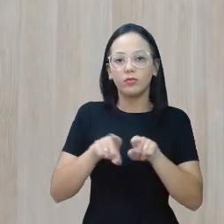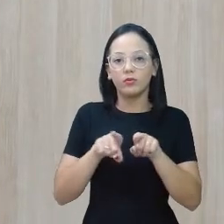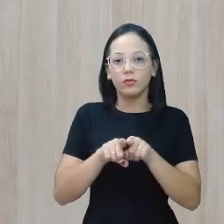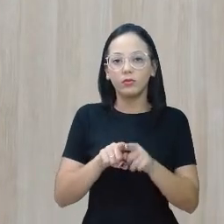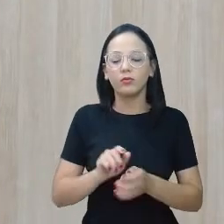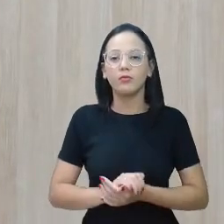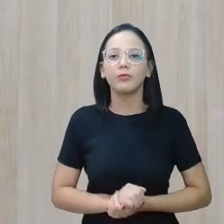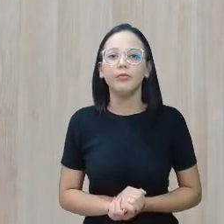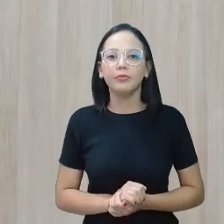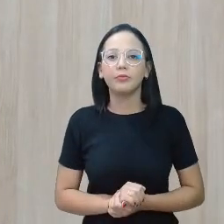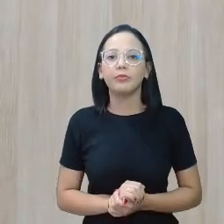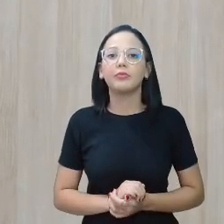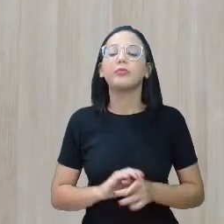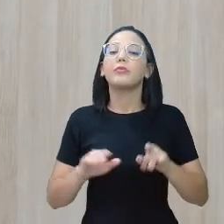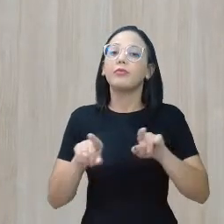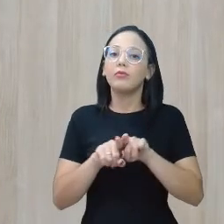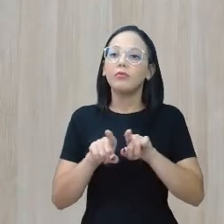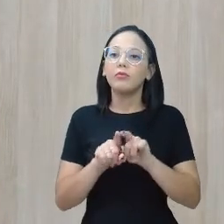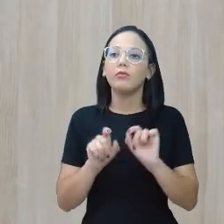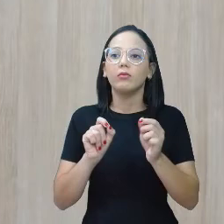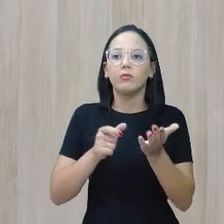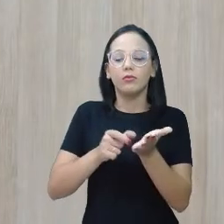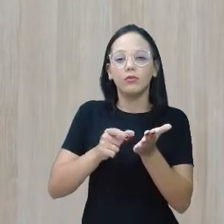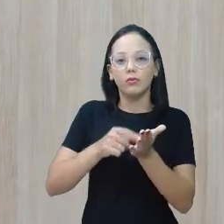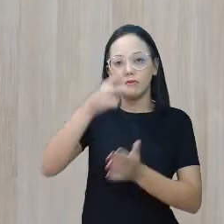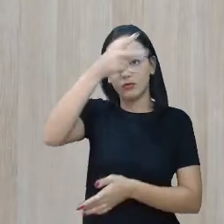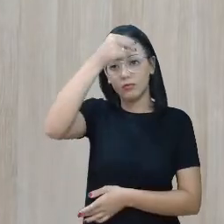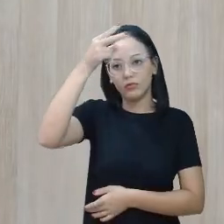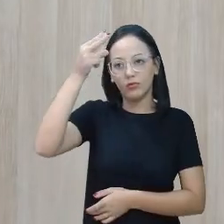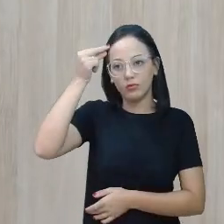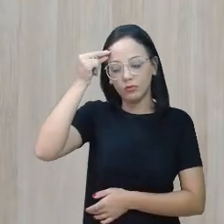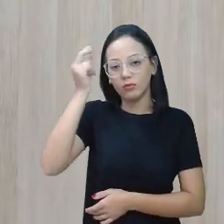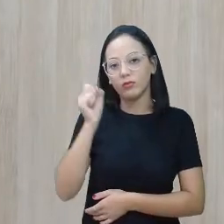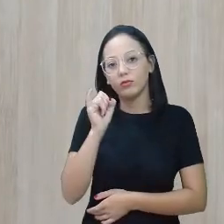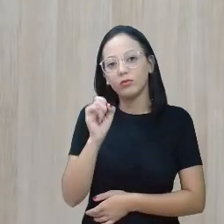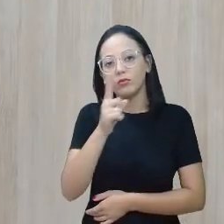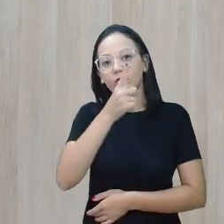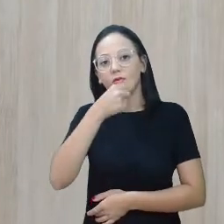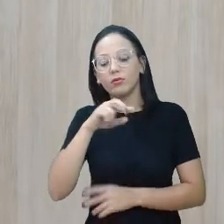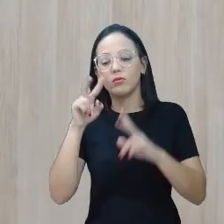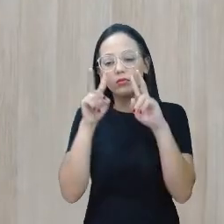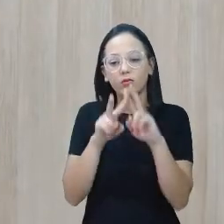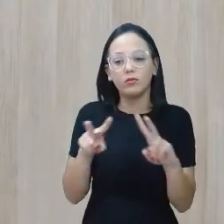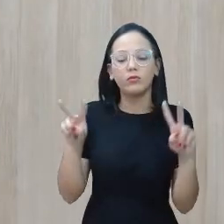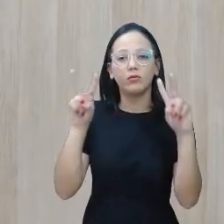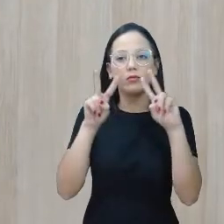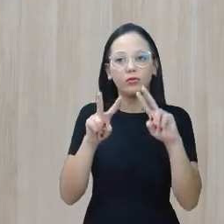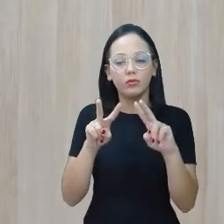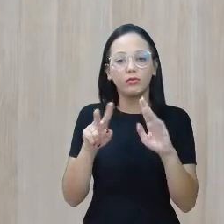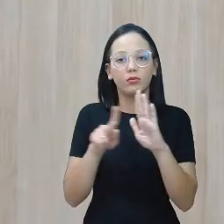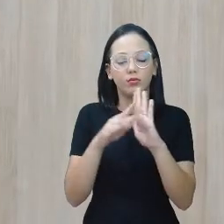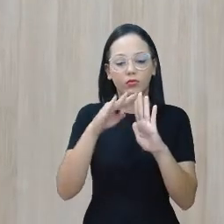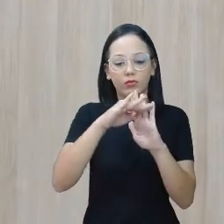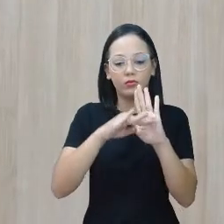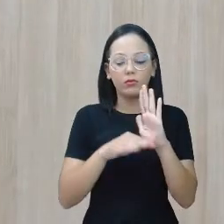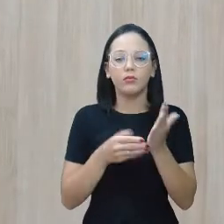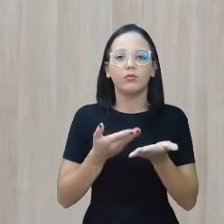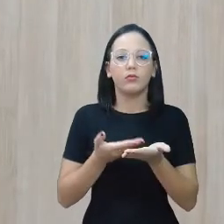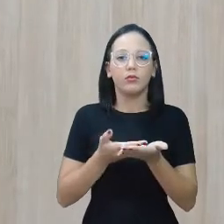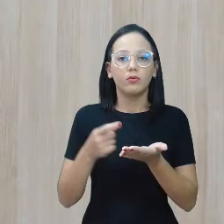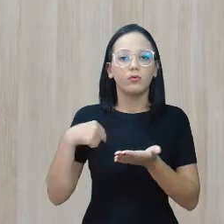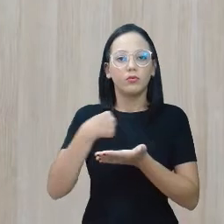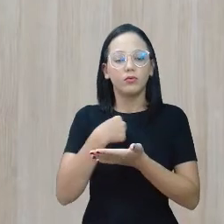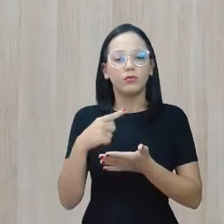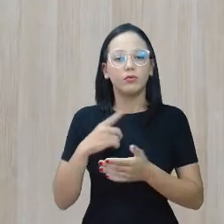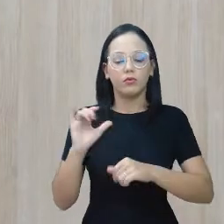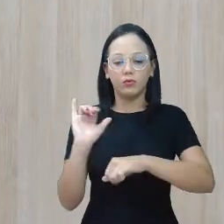e da plataforma da prefeitura. E aí, se você observa esse plano de estudo, a gente tem